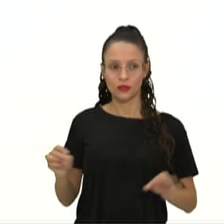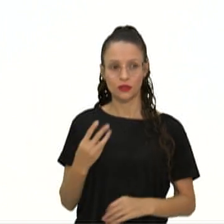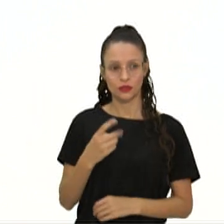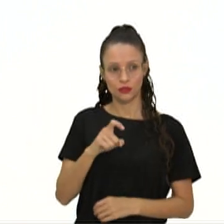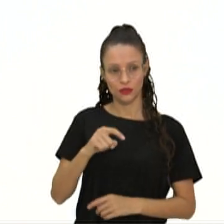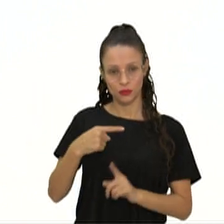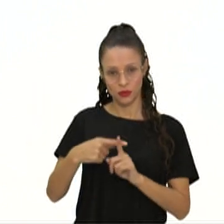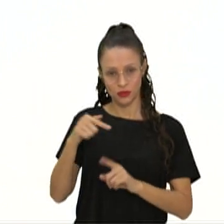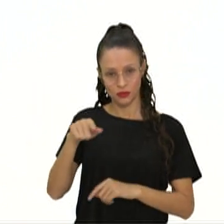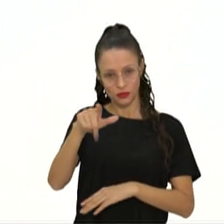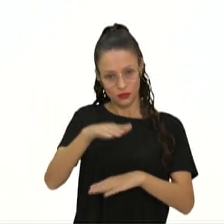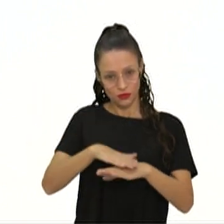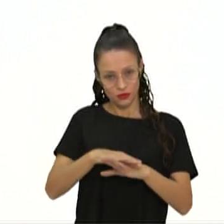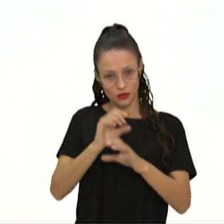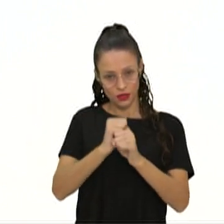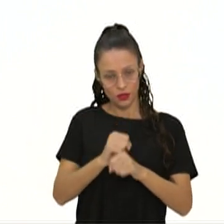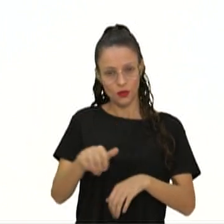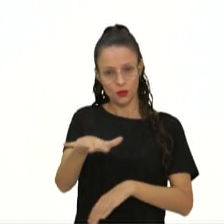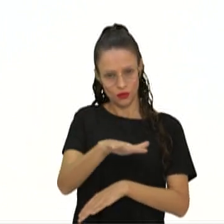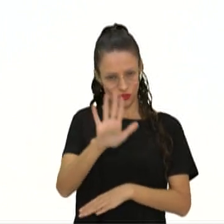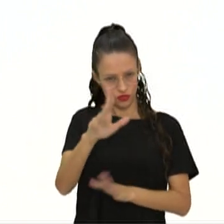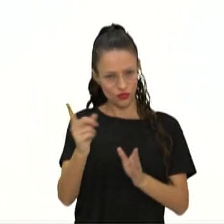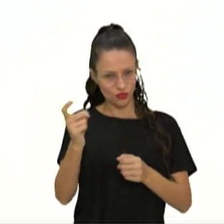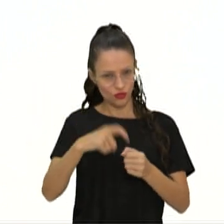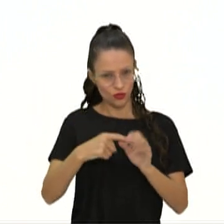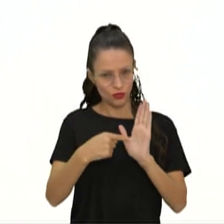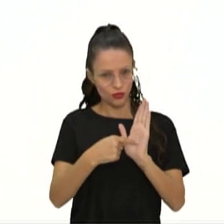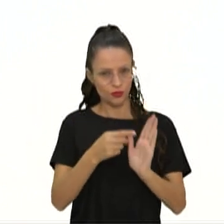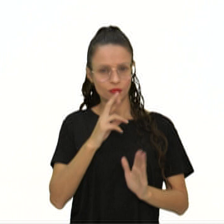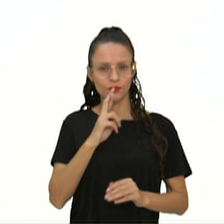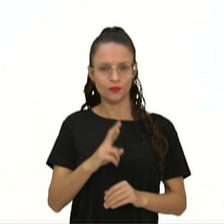bom? Então, calcule a área desse retângulo e a gente já volta com a resposta.